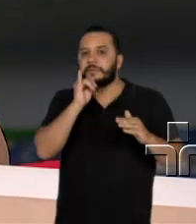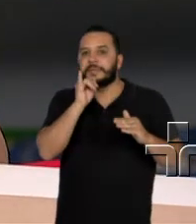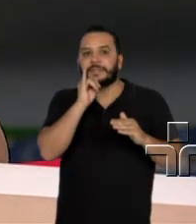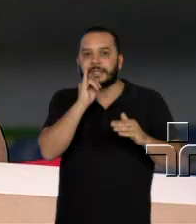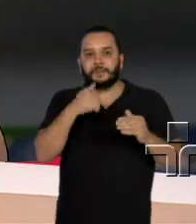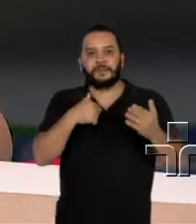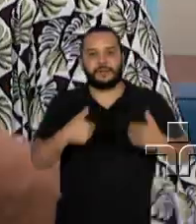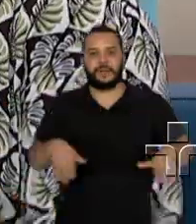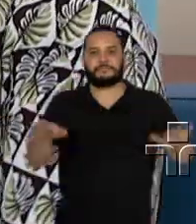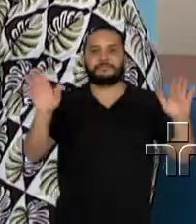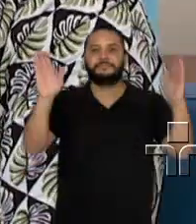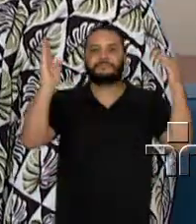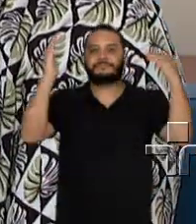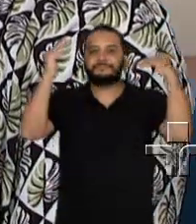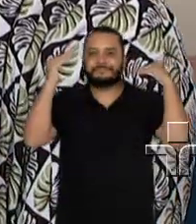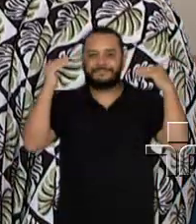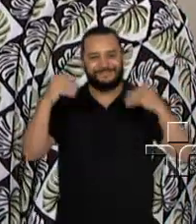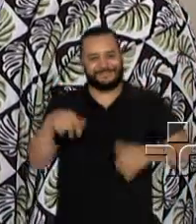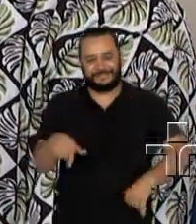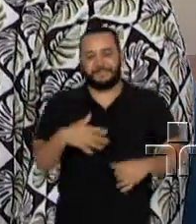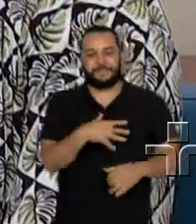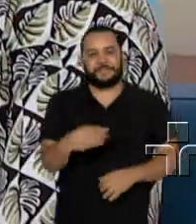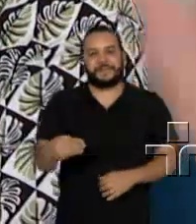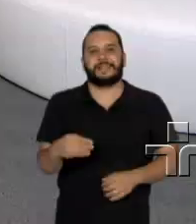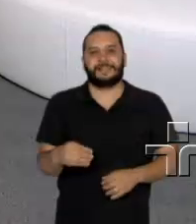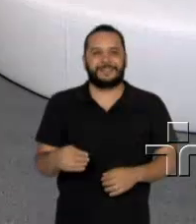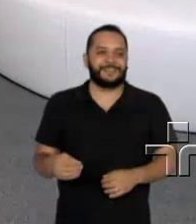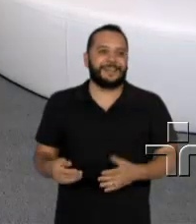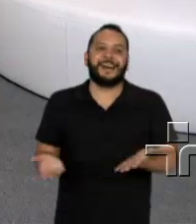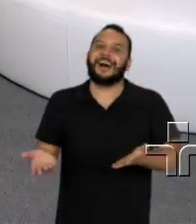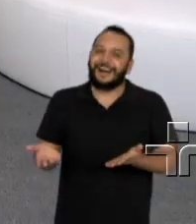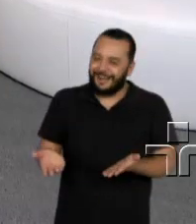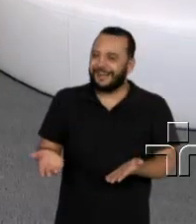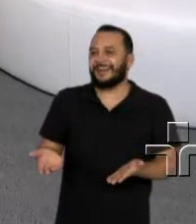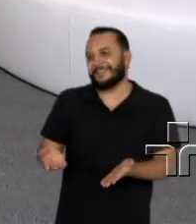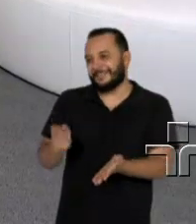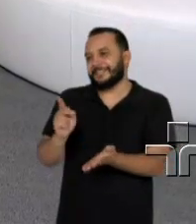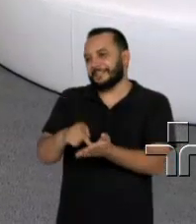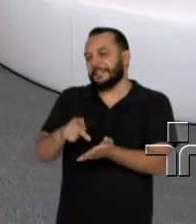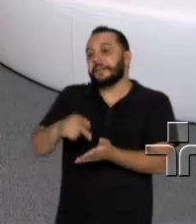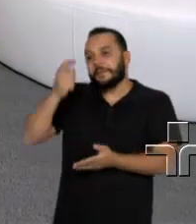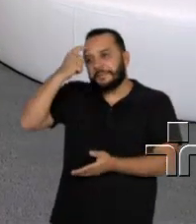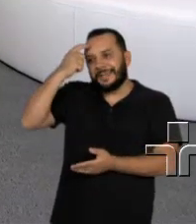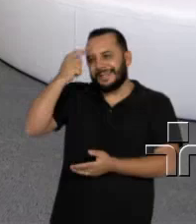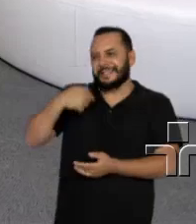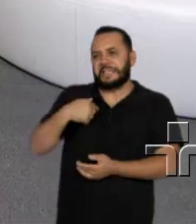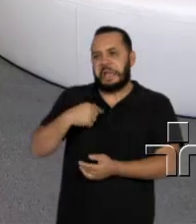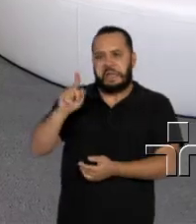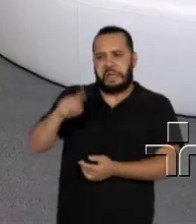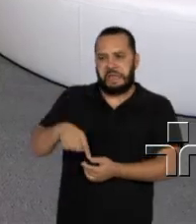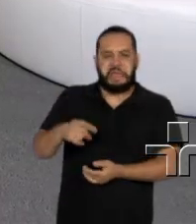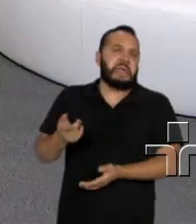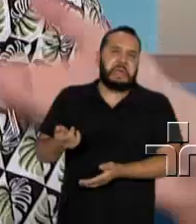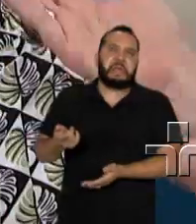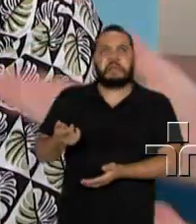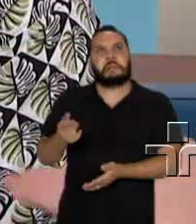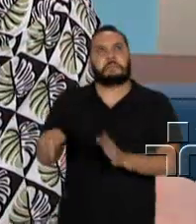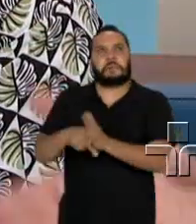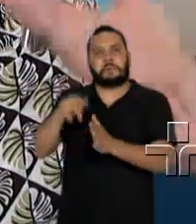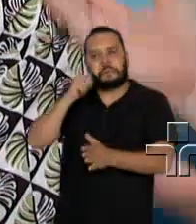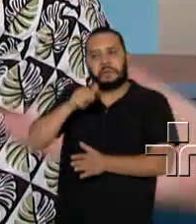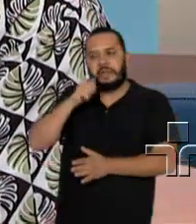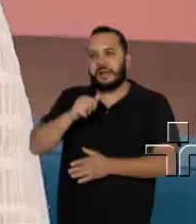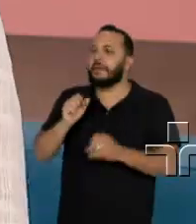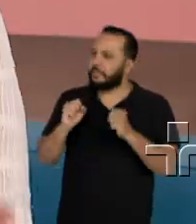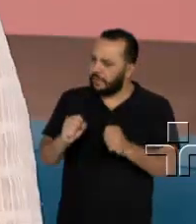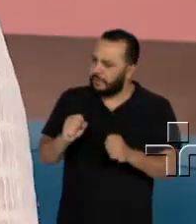dele e fica do ano é muito bonitinha aí já era também tem a chave que não é coisa minha grande é um menino